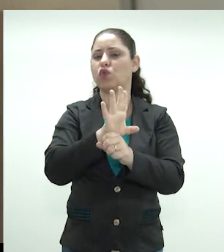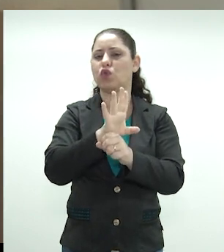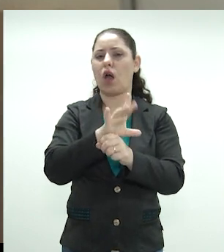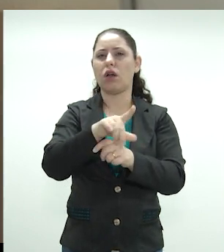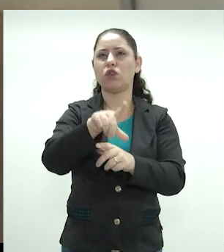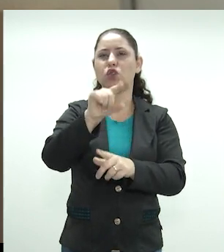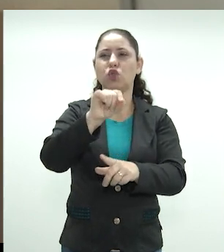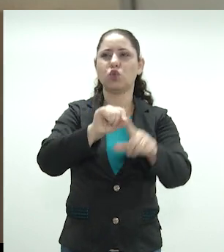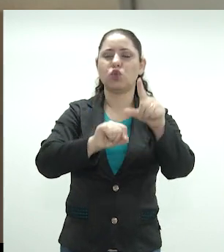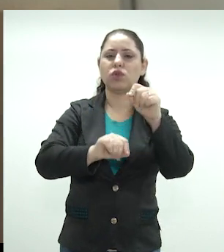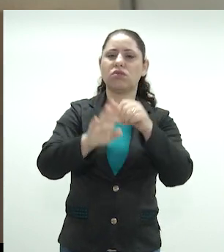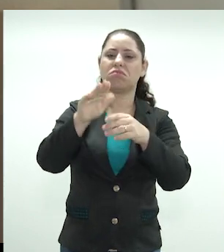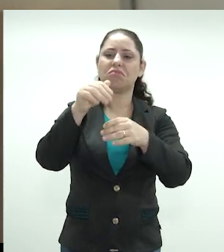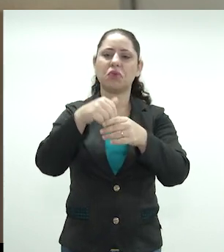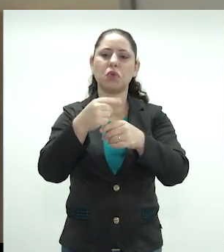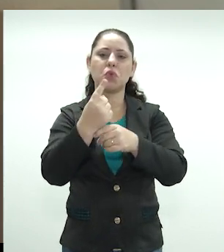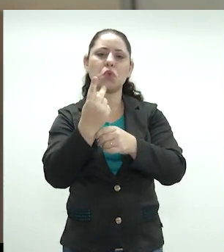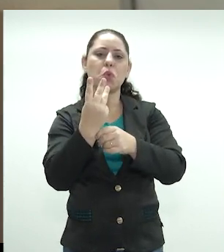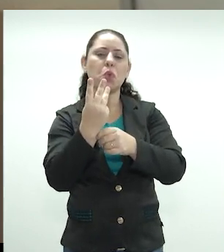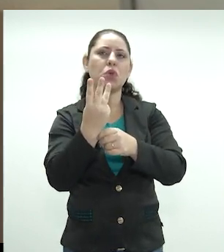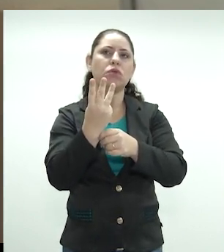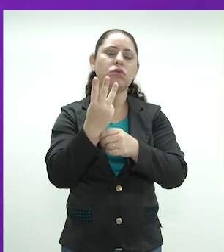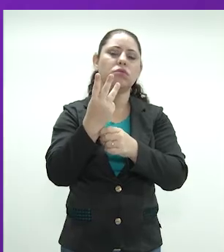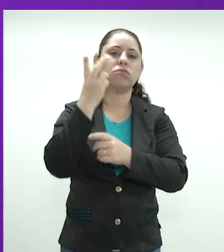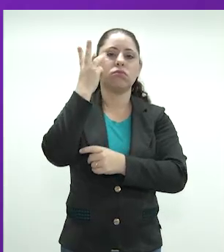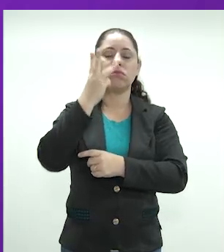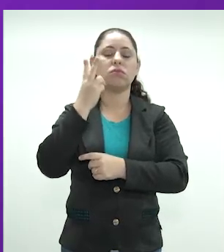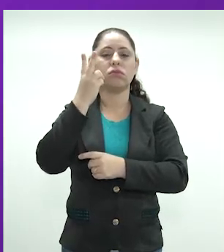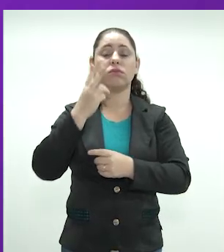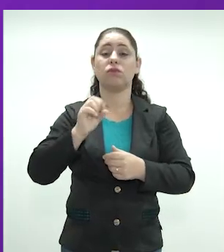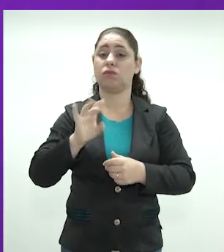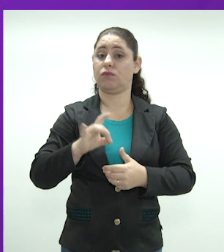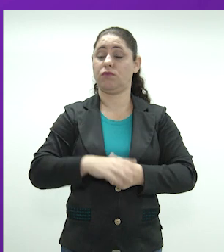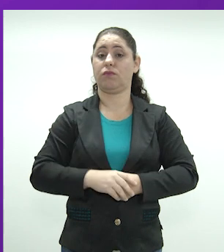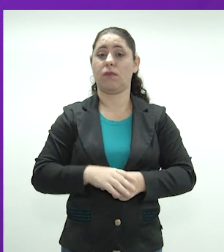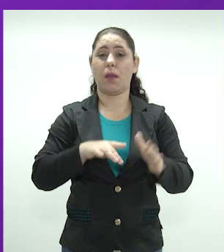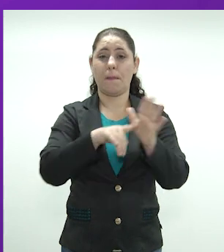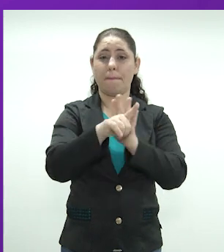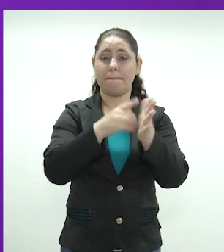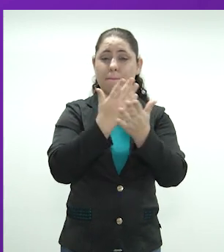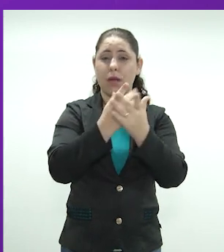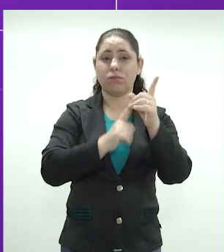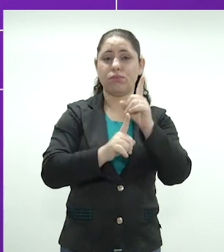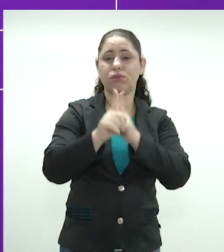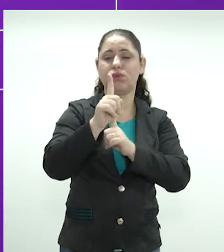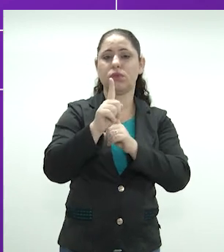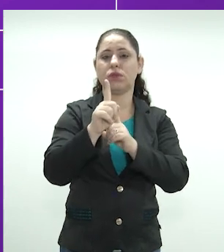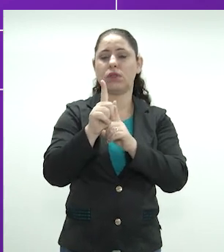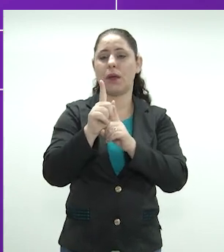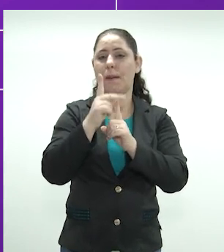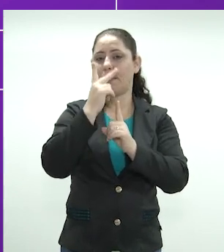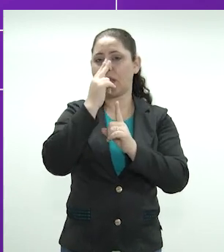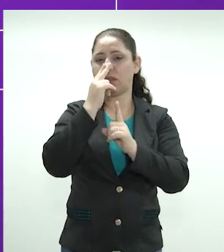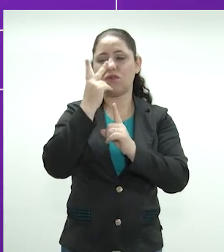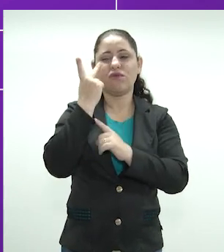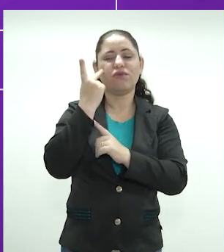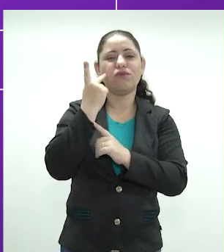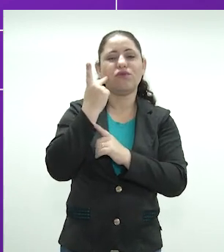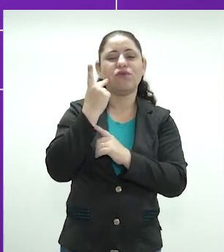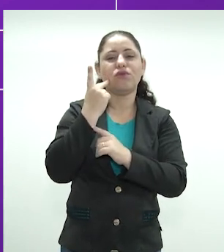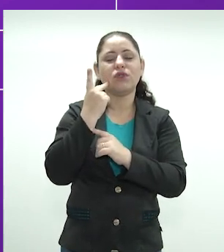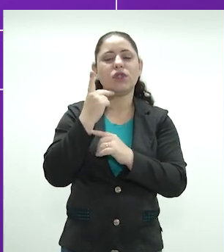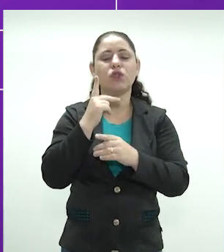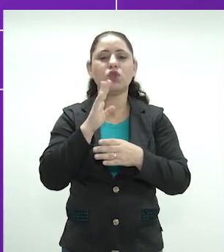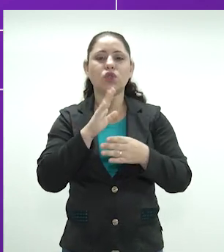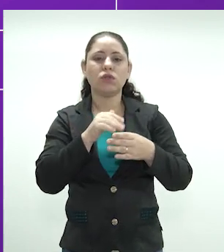elegeram apenas 2 ou 3 vereadoras. Dados do pesquisador indicam uma tímida evolução no estado.